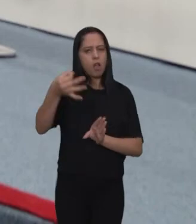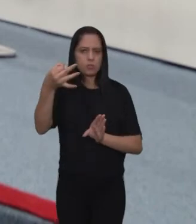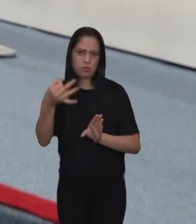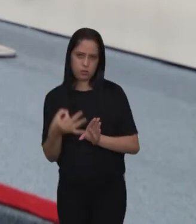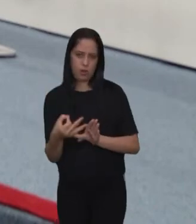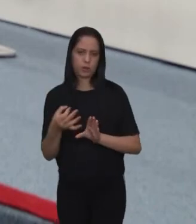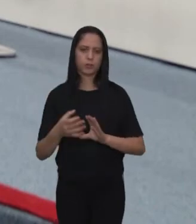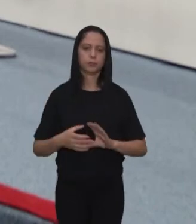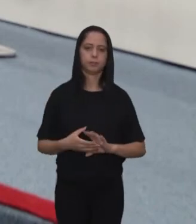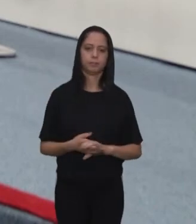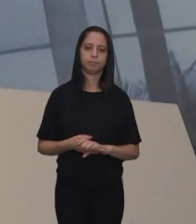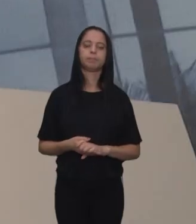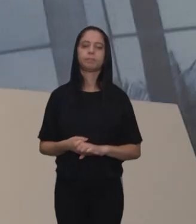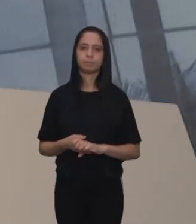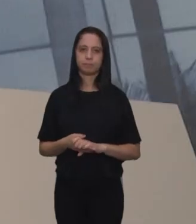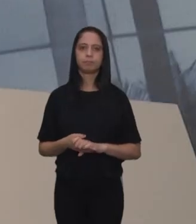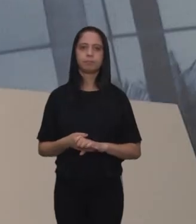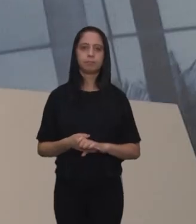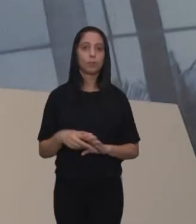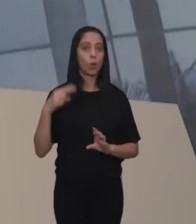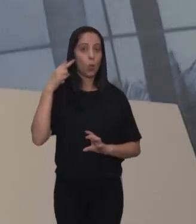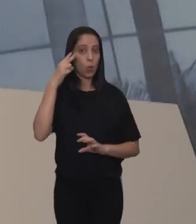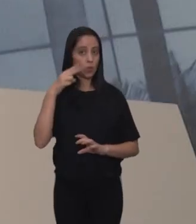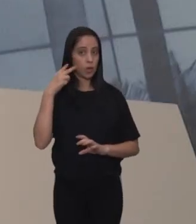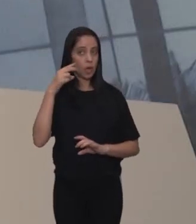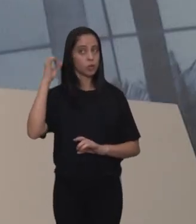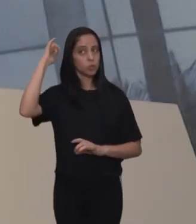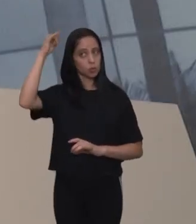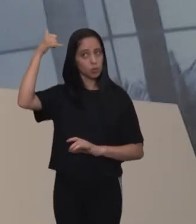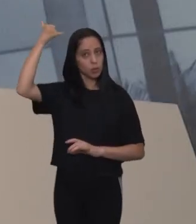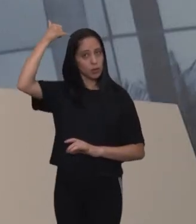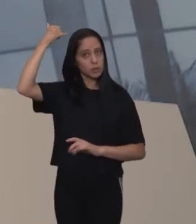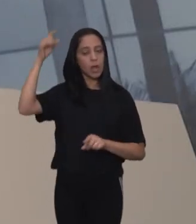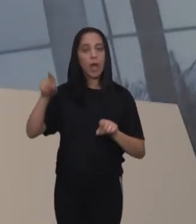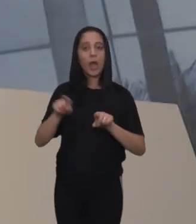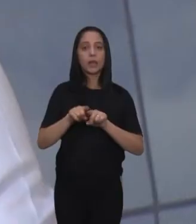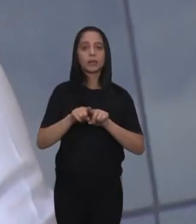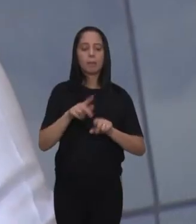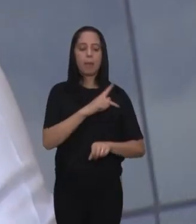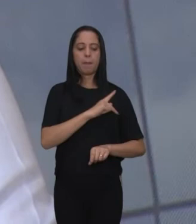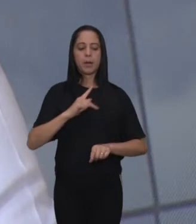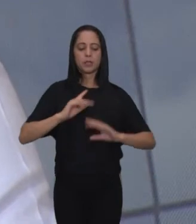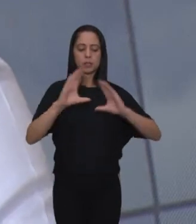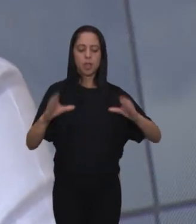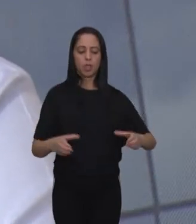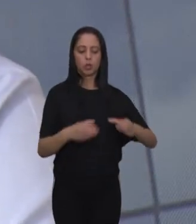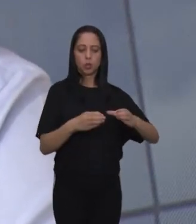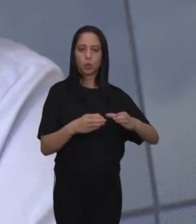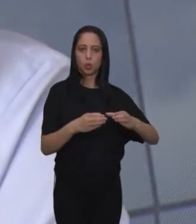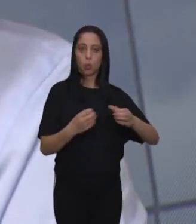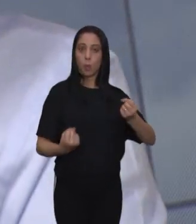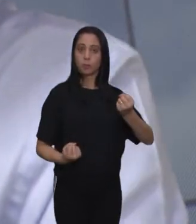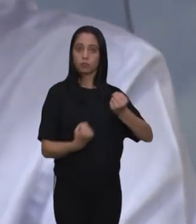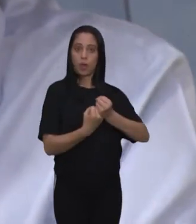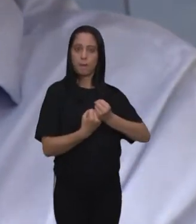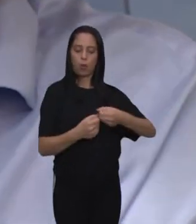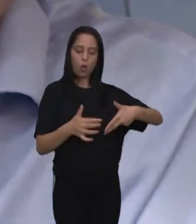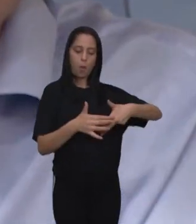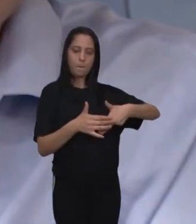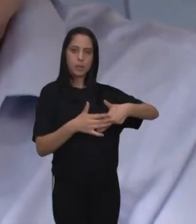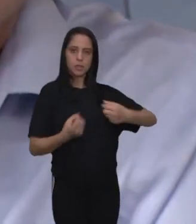adequada nas escolas para o vereador que também é presidente da frente parlamentar em apoio ao paciente oncológico